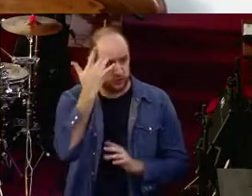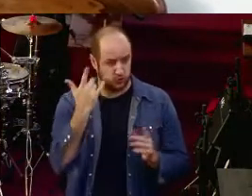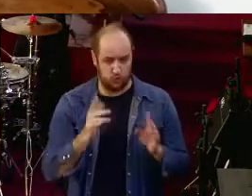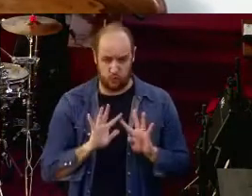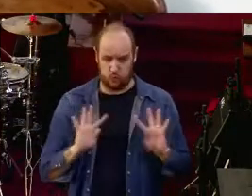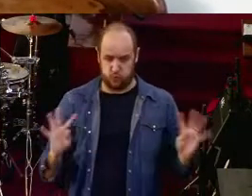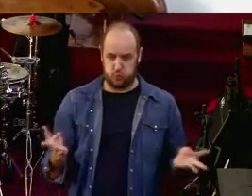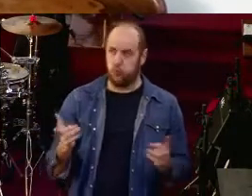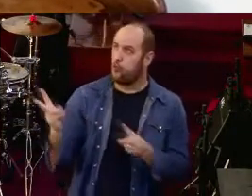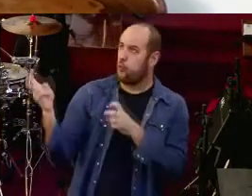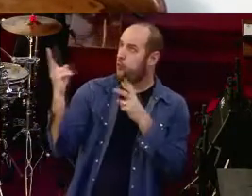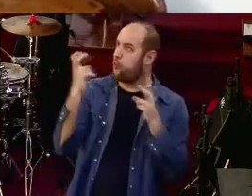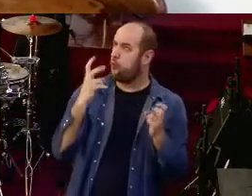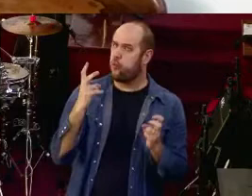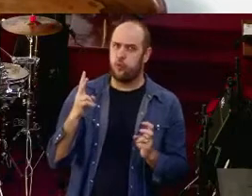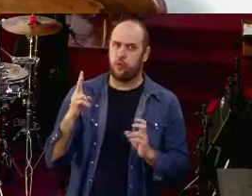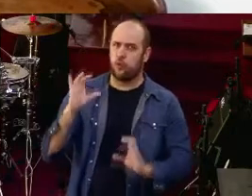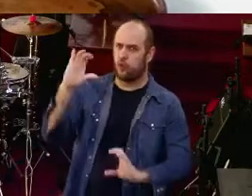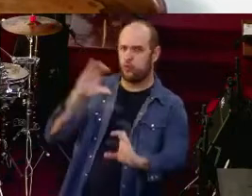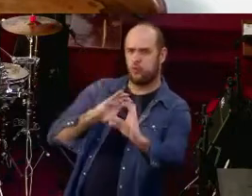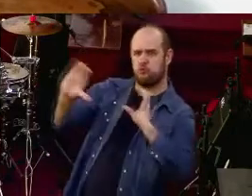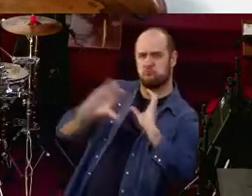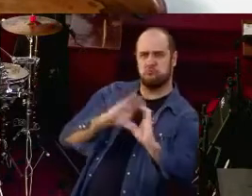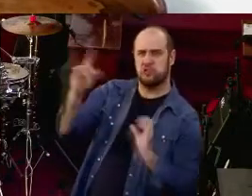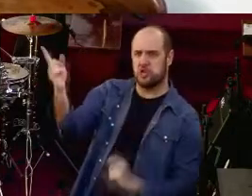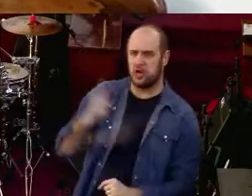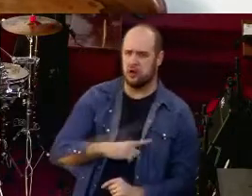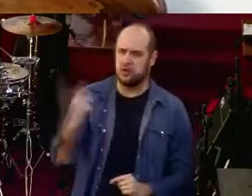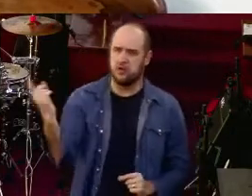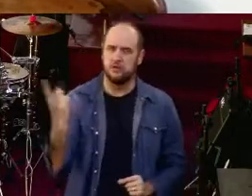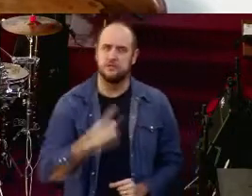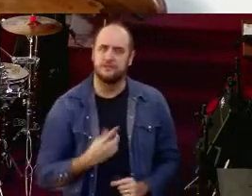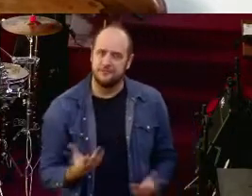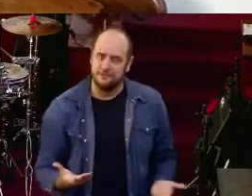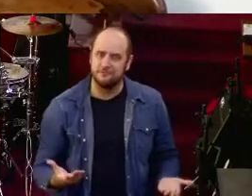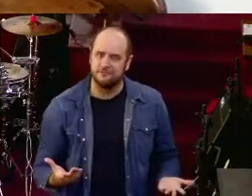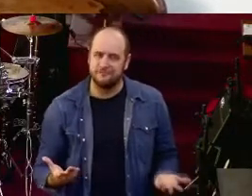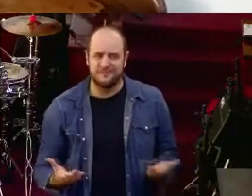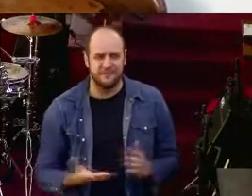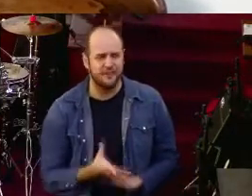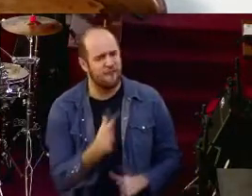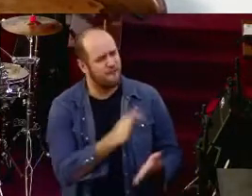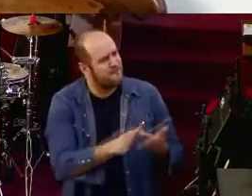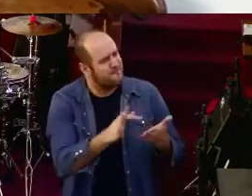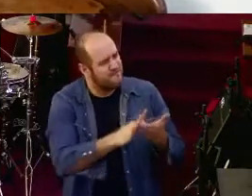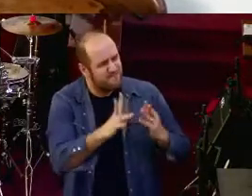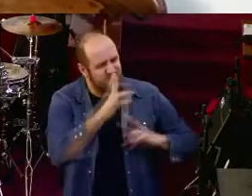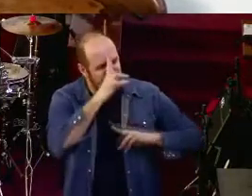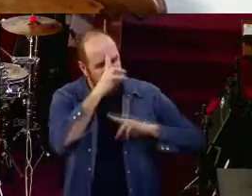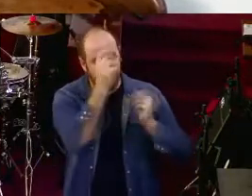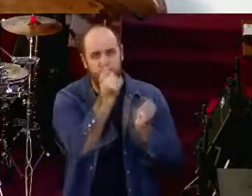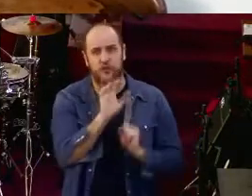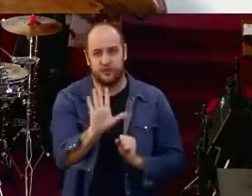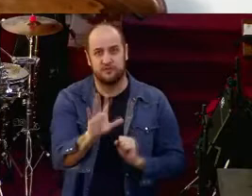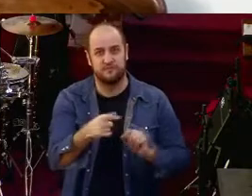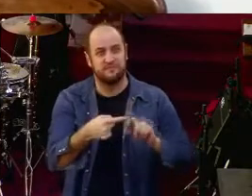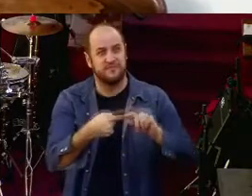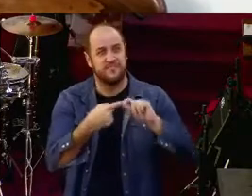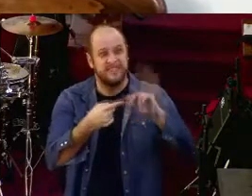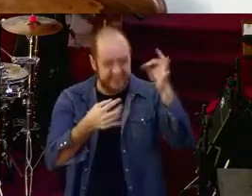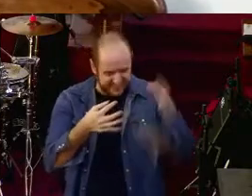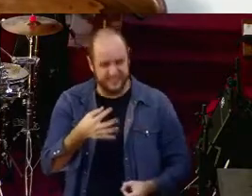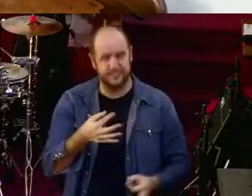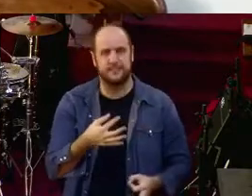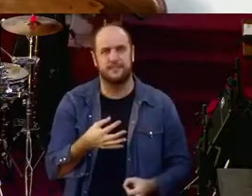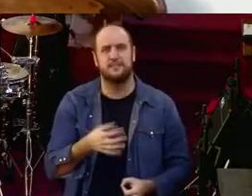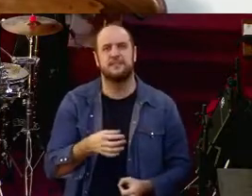que Ele está se comunicando. Então essa frase é muito forte. A primeira certeza é, Ele é o